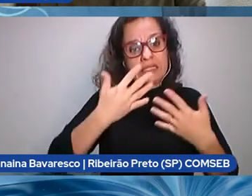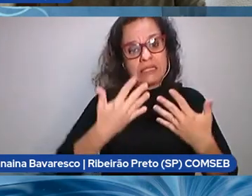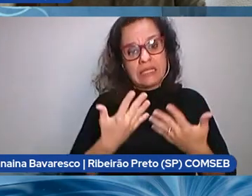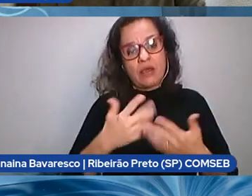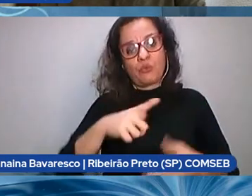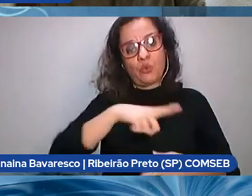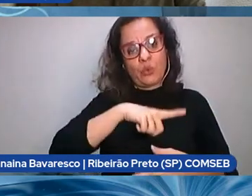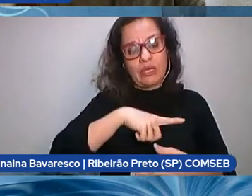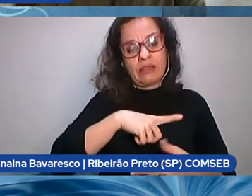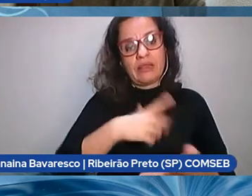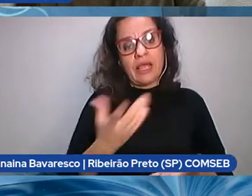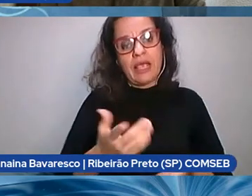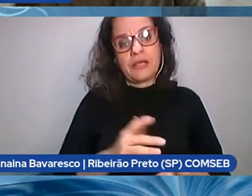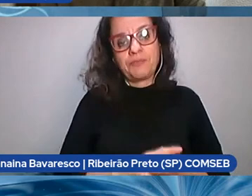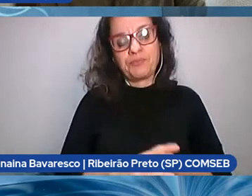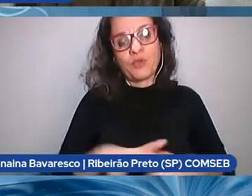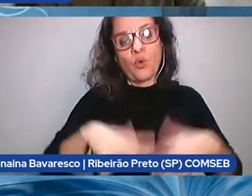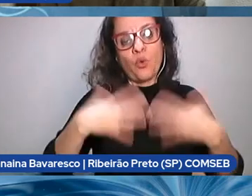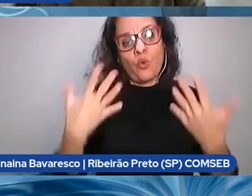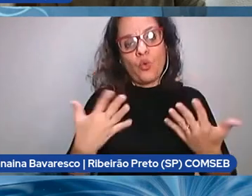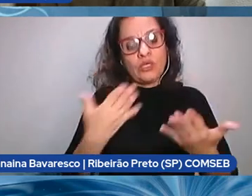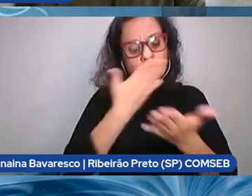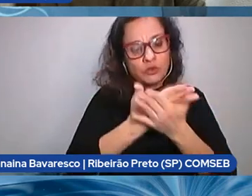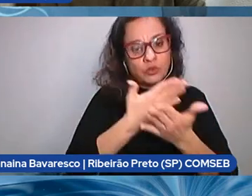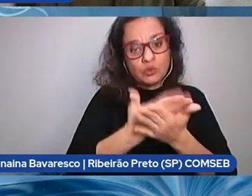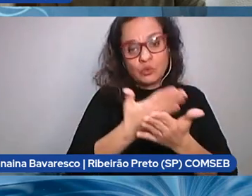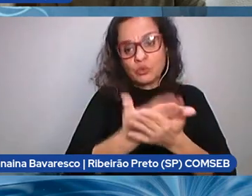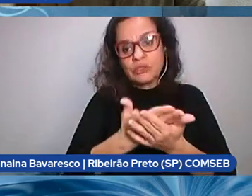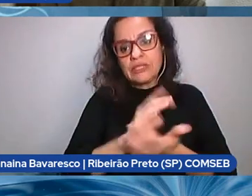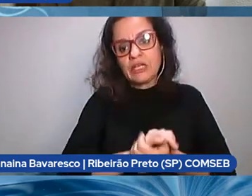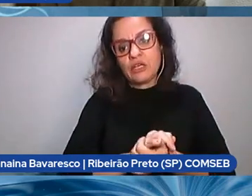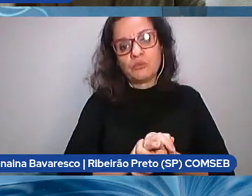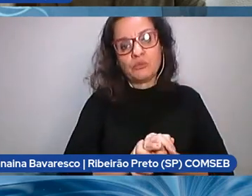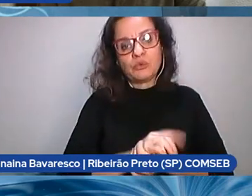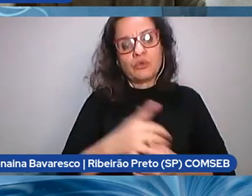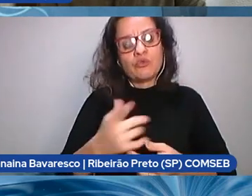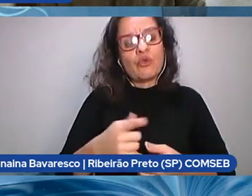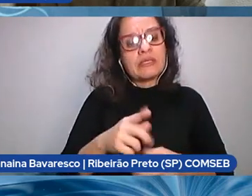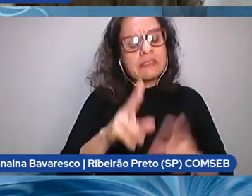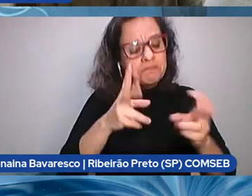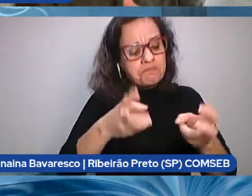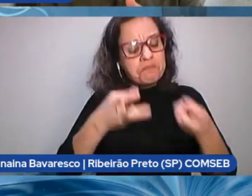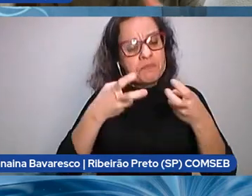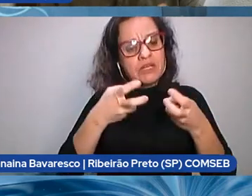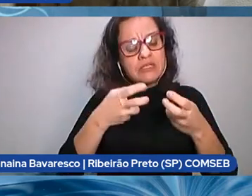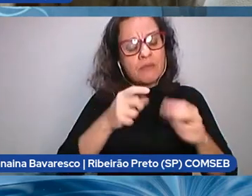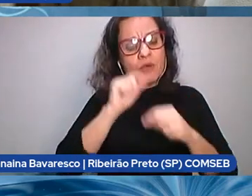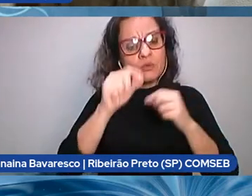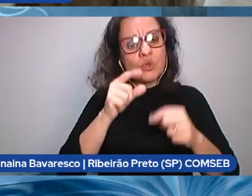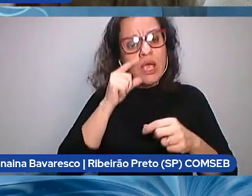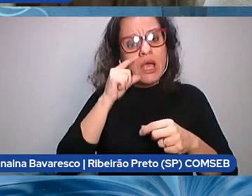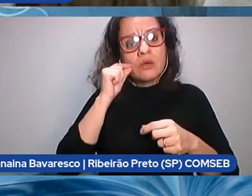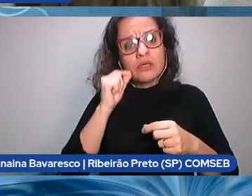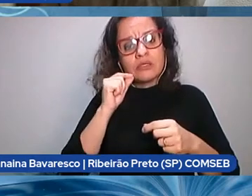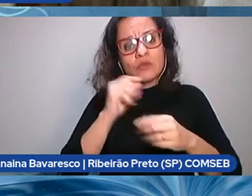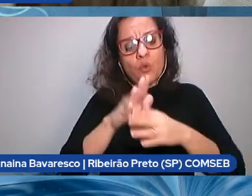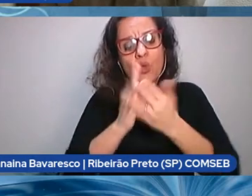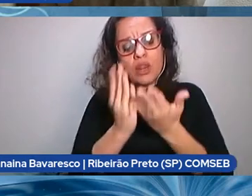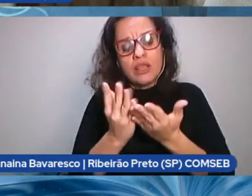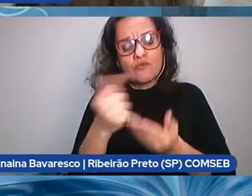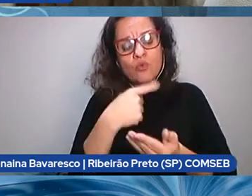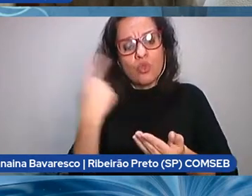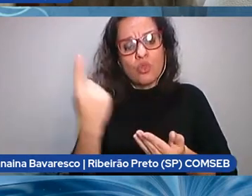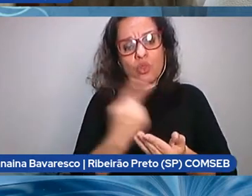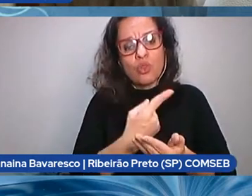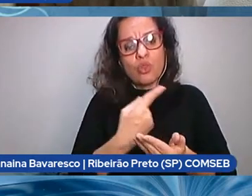tem, quando estudamos, nós notamos lá, por exemplo, o André Luiz, no livro Nosso Lar, quando ele